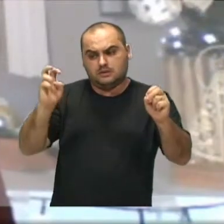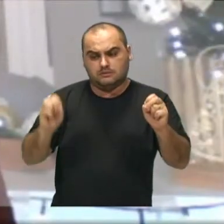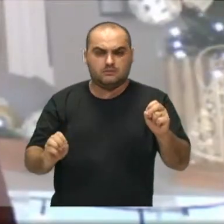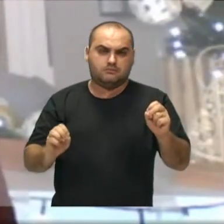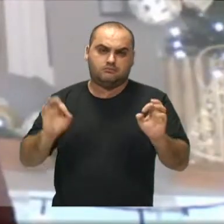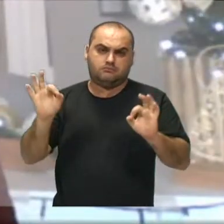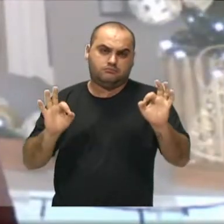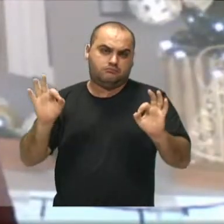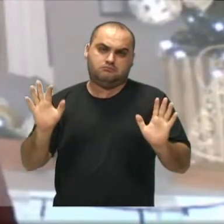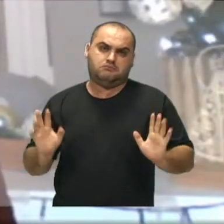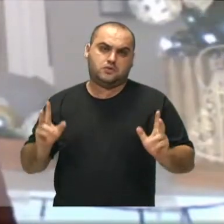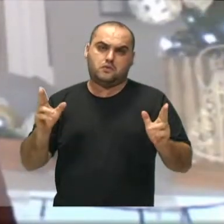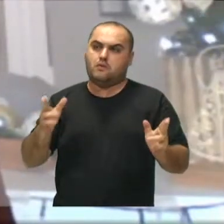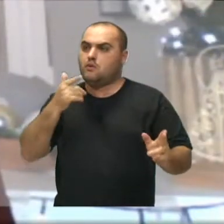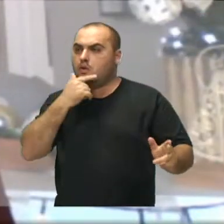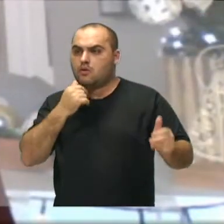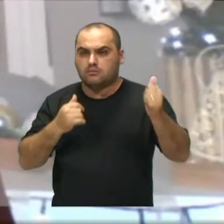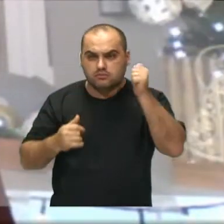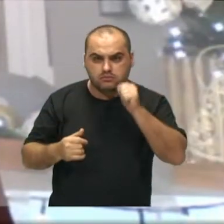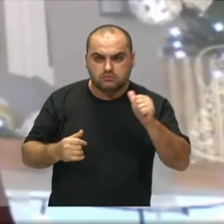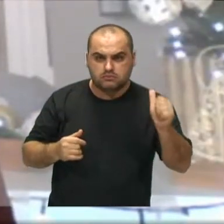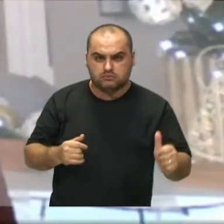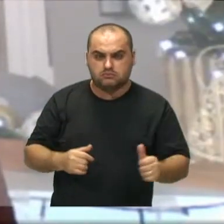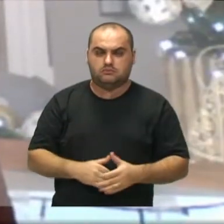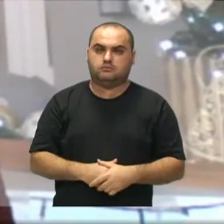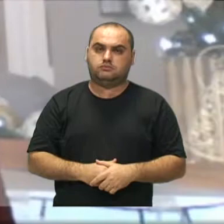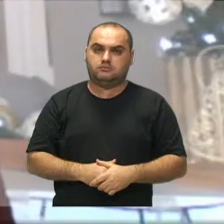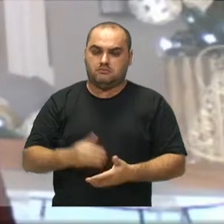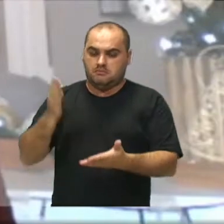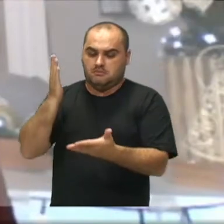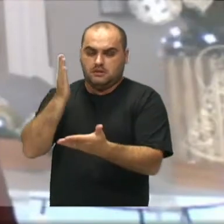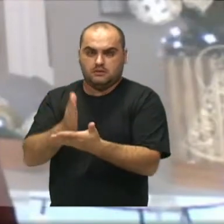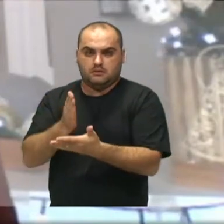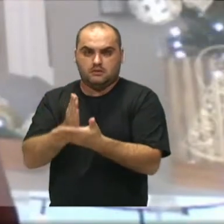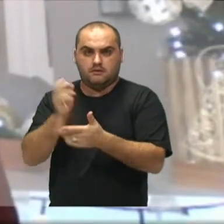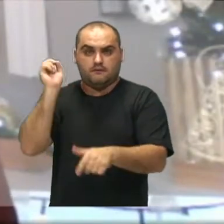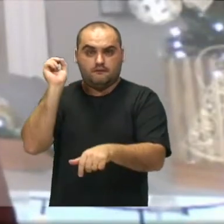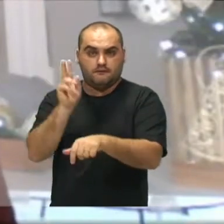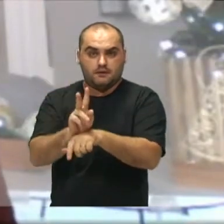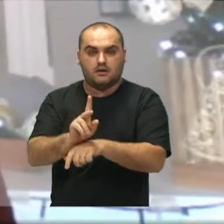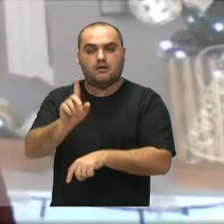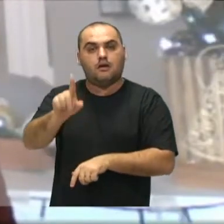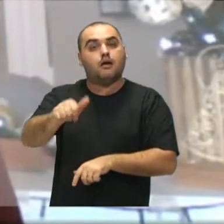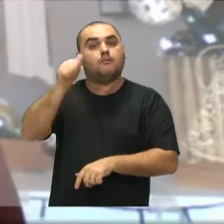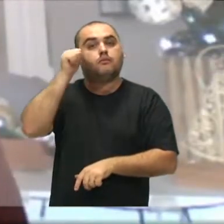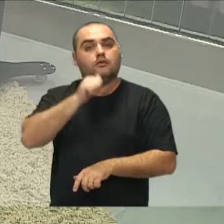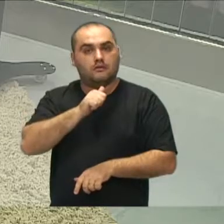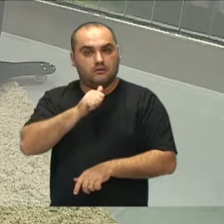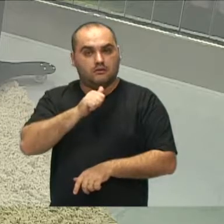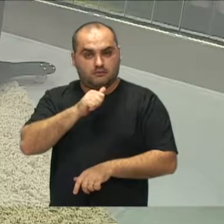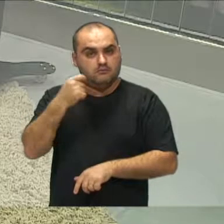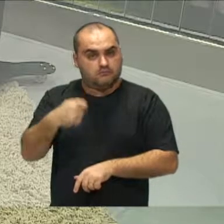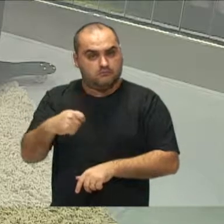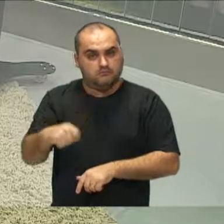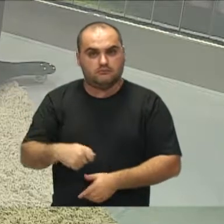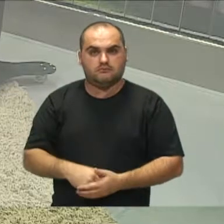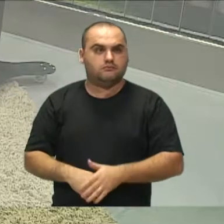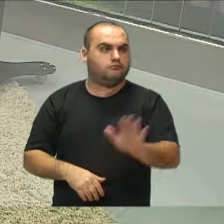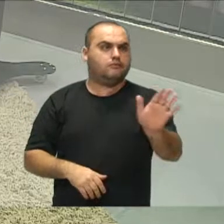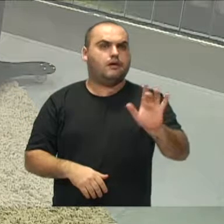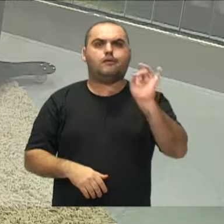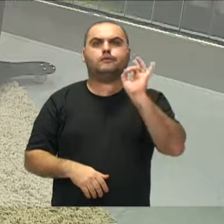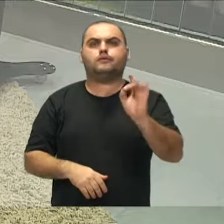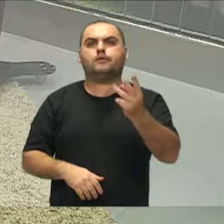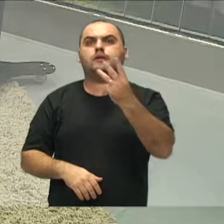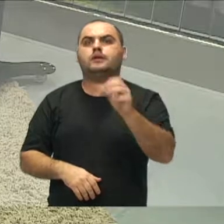Essa é uma luta, é uma campanha feminina da política, que metade das cadeiras fossem destinadas às mulheres. Não apenas